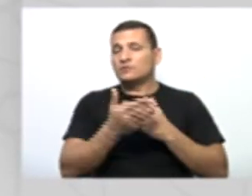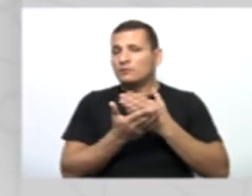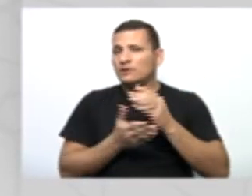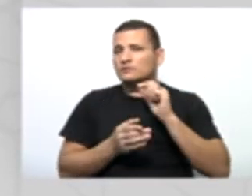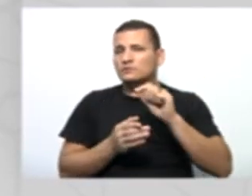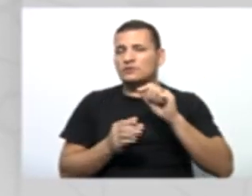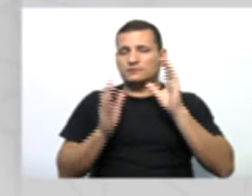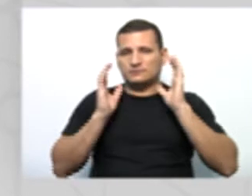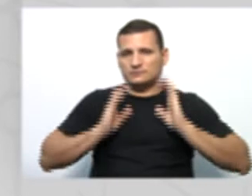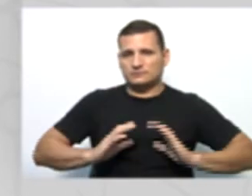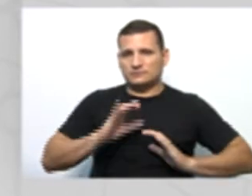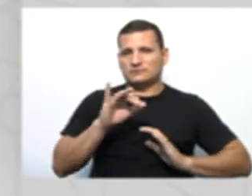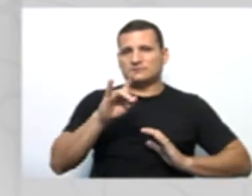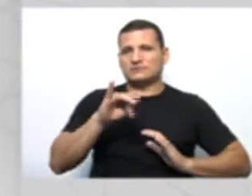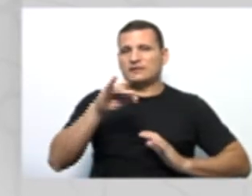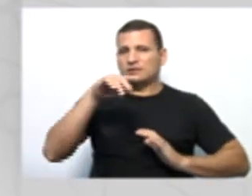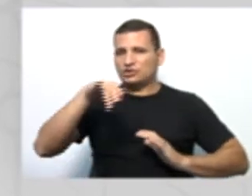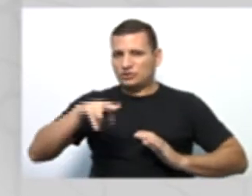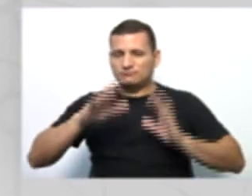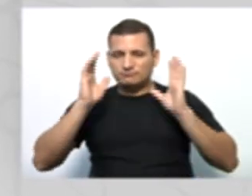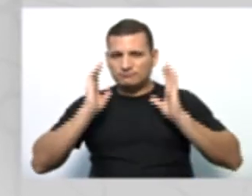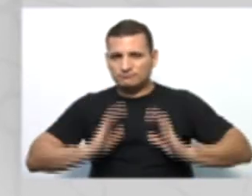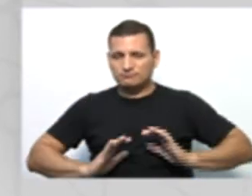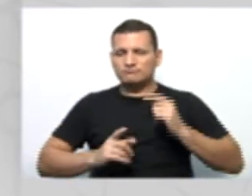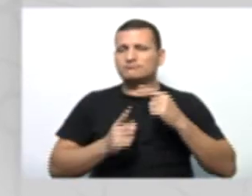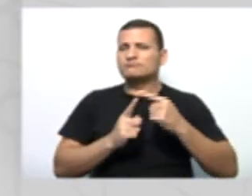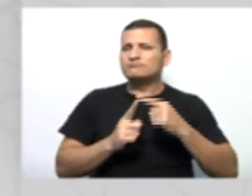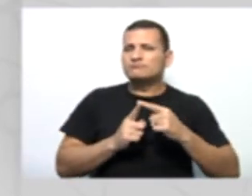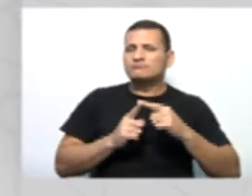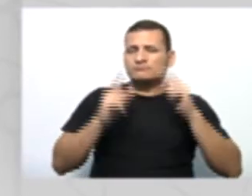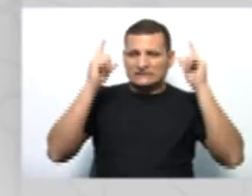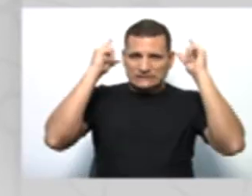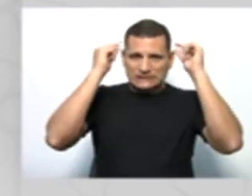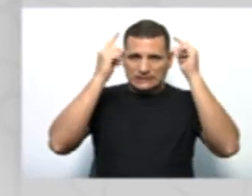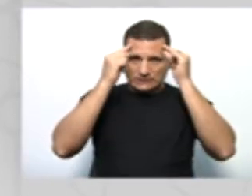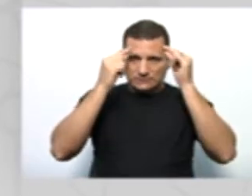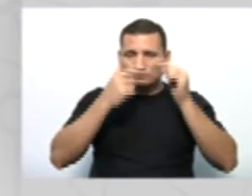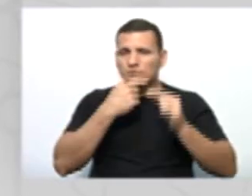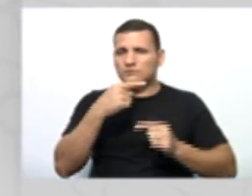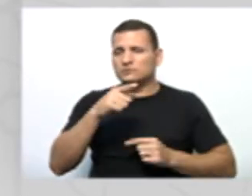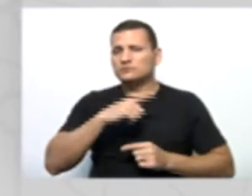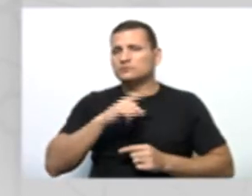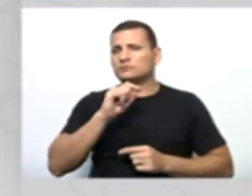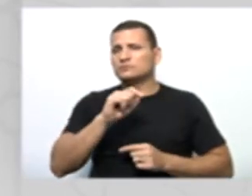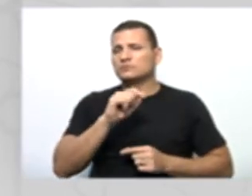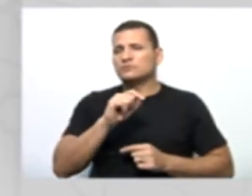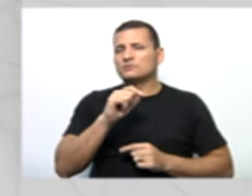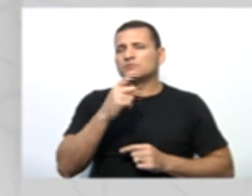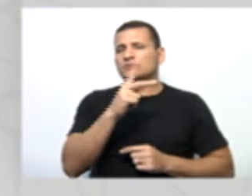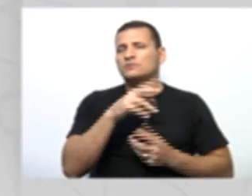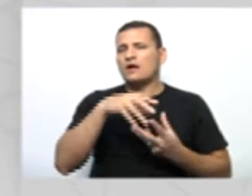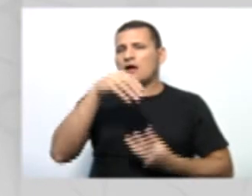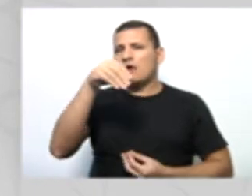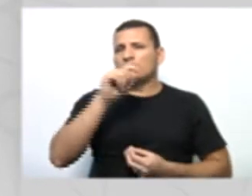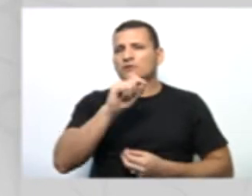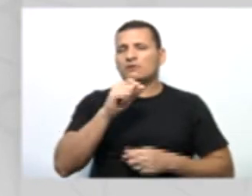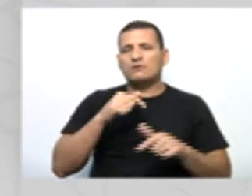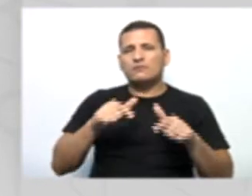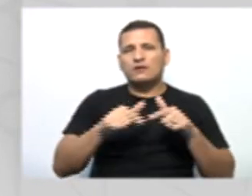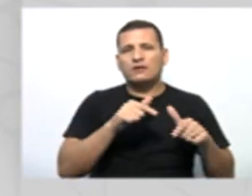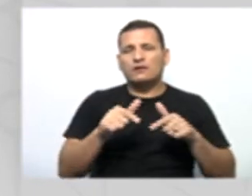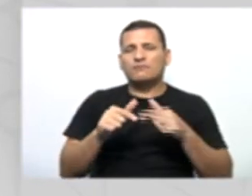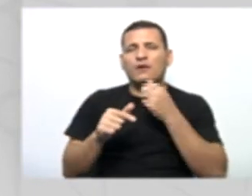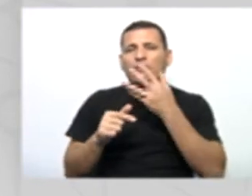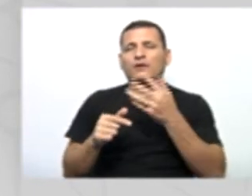cidadania. Por quê? Porque o homem grego, ele tinha como função dele, da sua alma, daquilo que ele é, trabalhar para o bem da